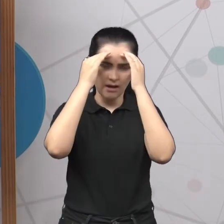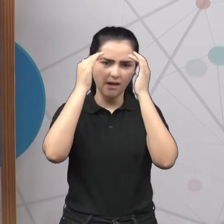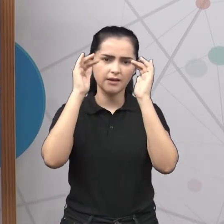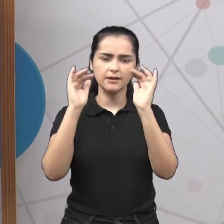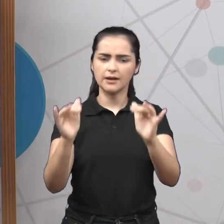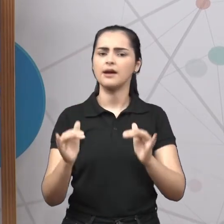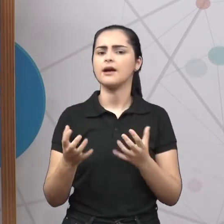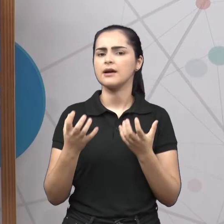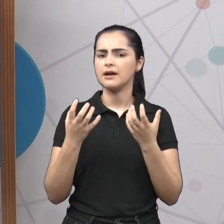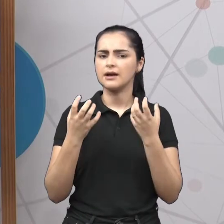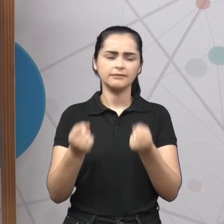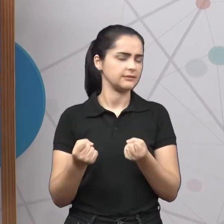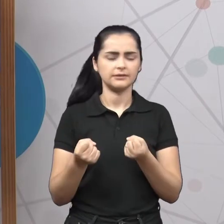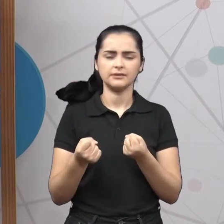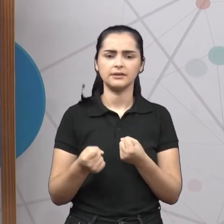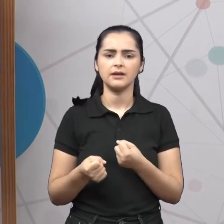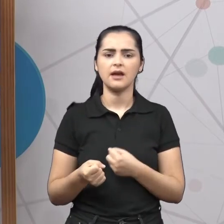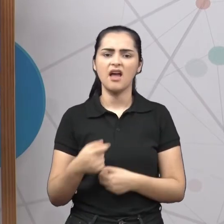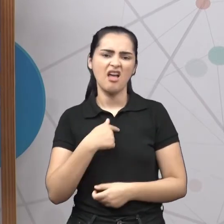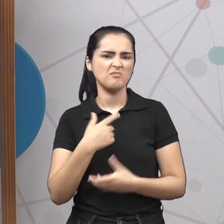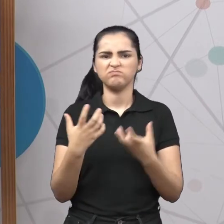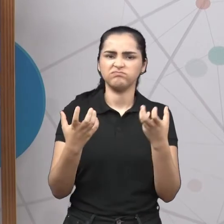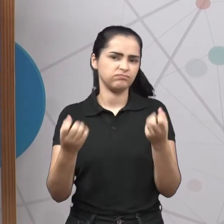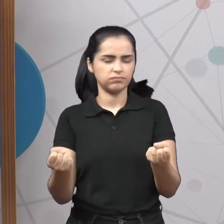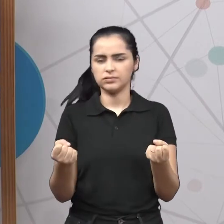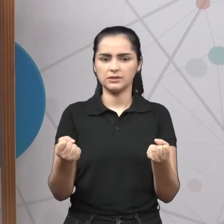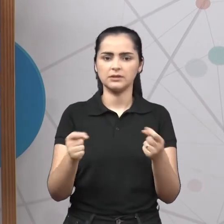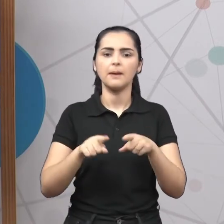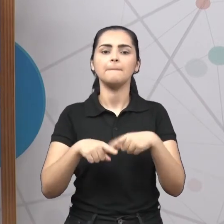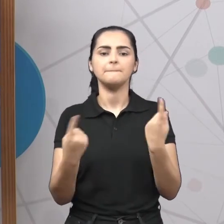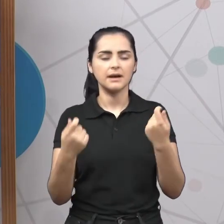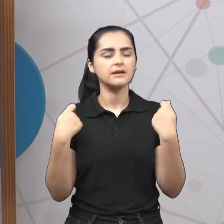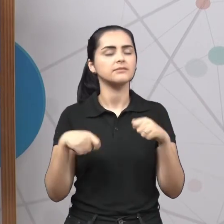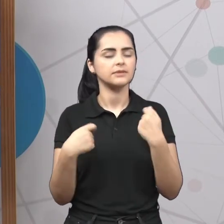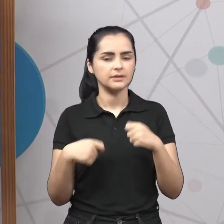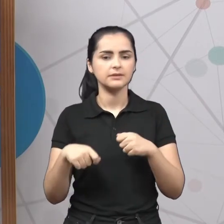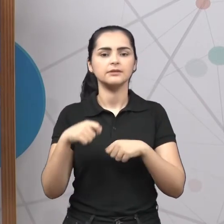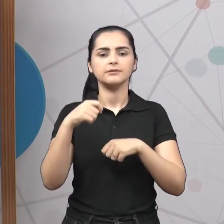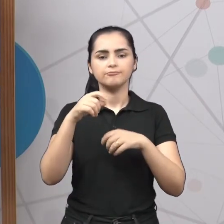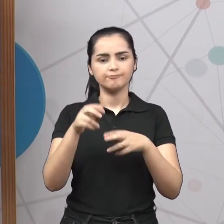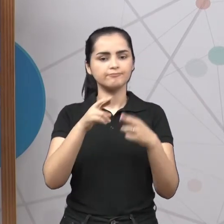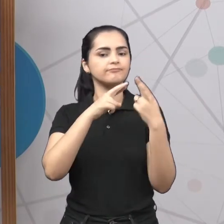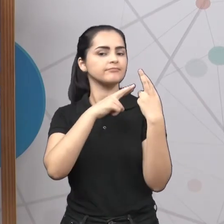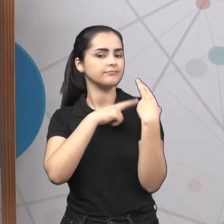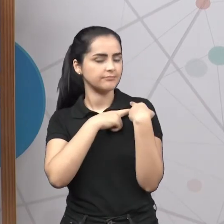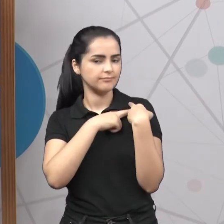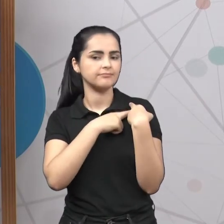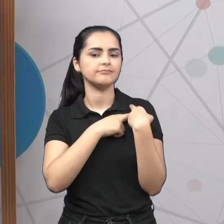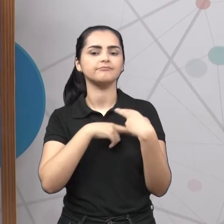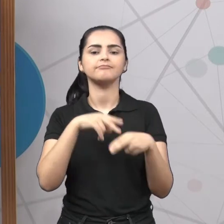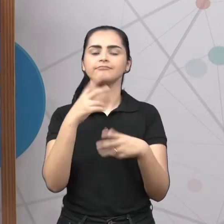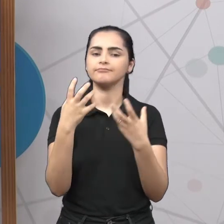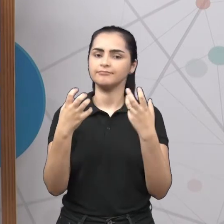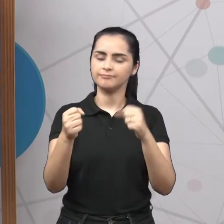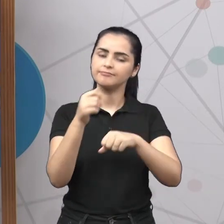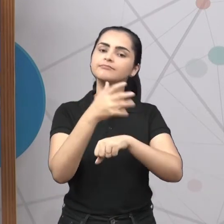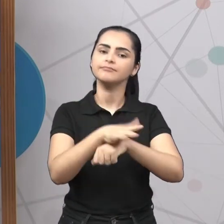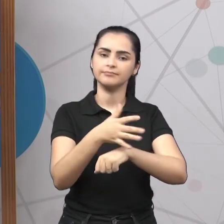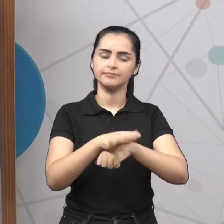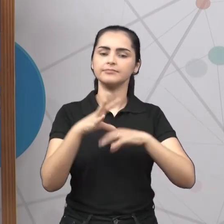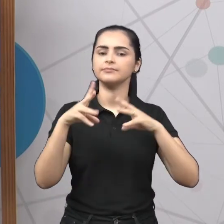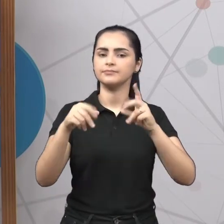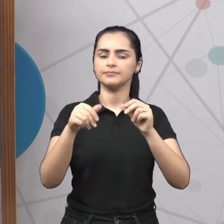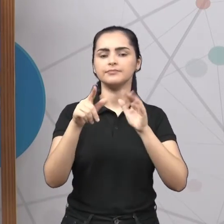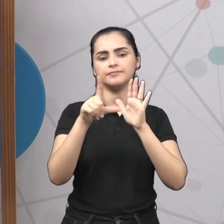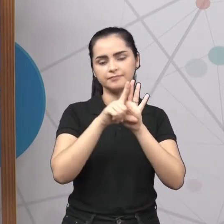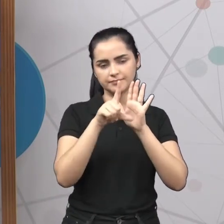nenhuma lei. Eu posso não concordar com nenhuma, mas eu tenho o dever de cumprir todas as